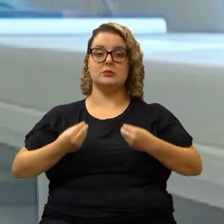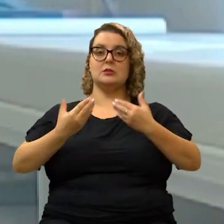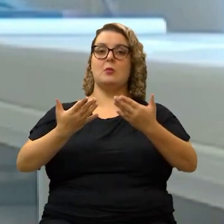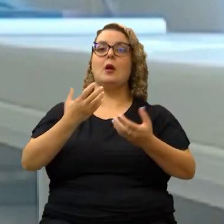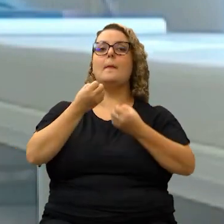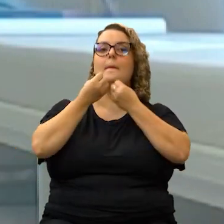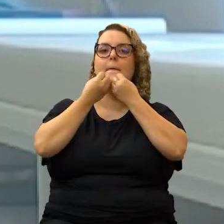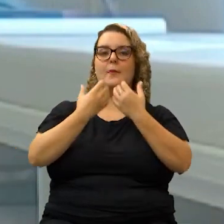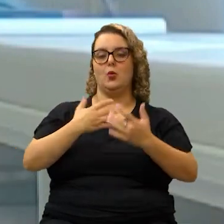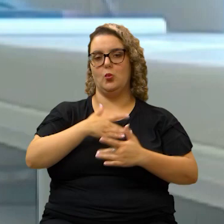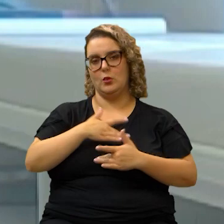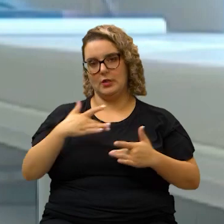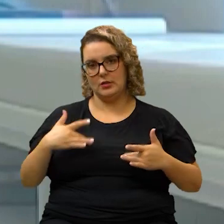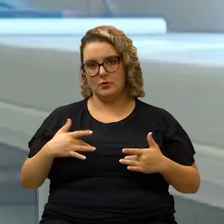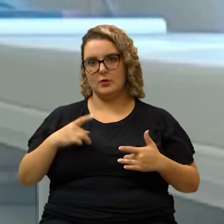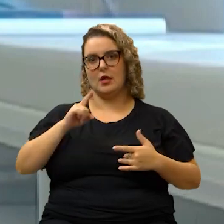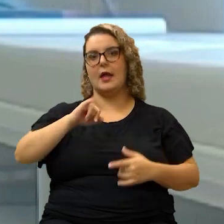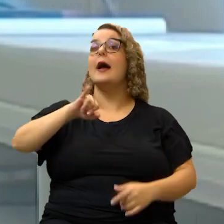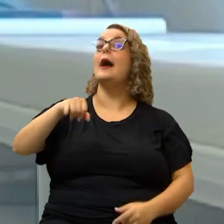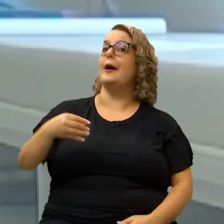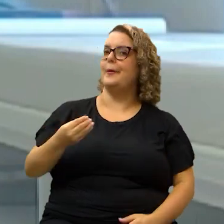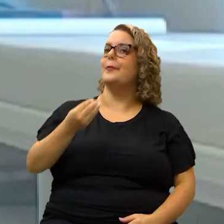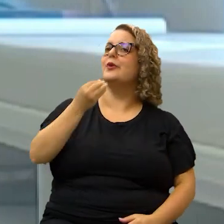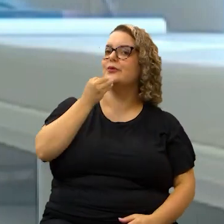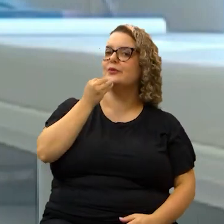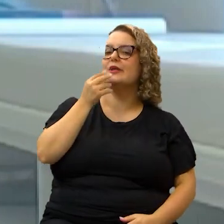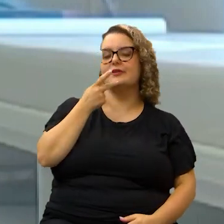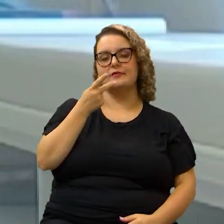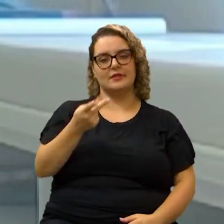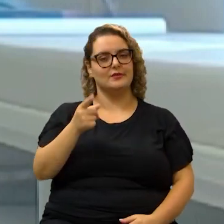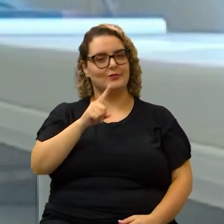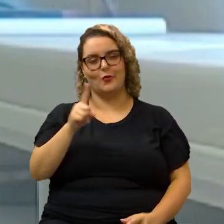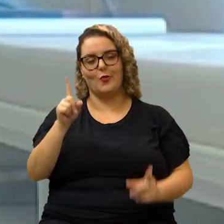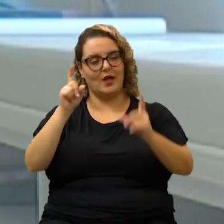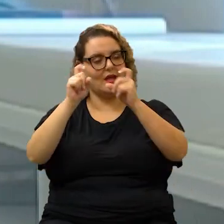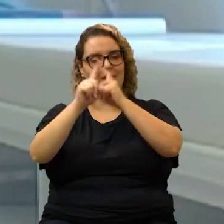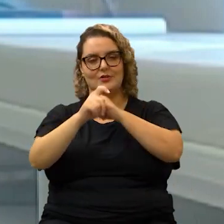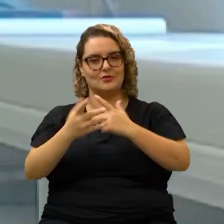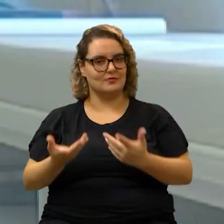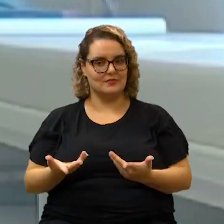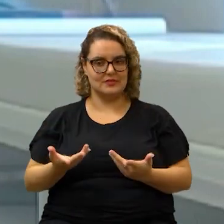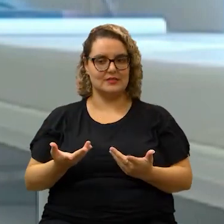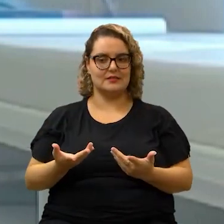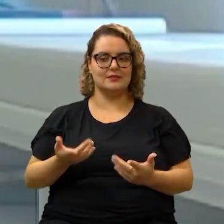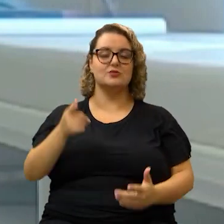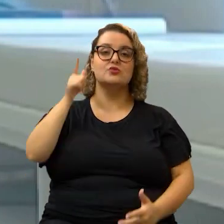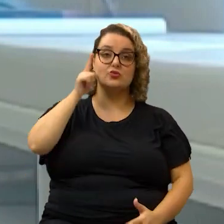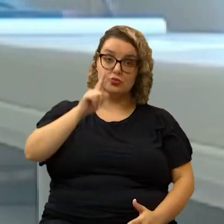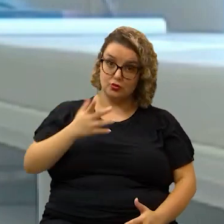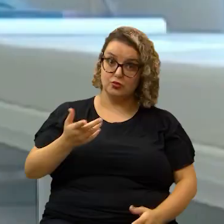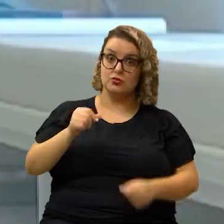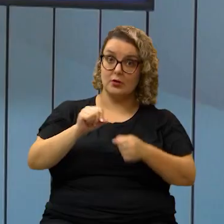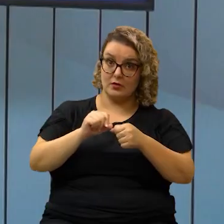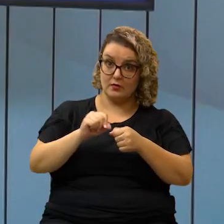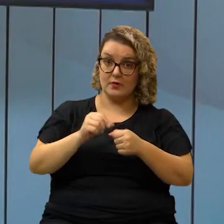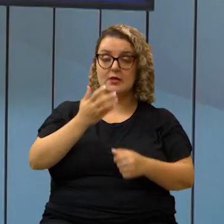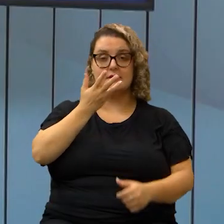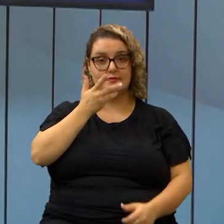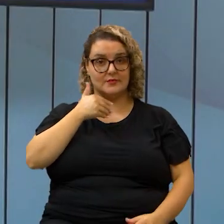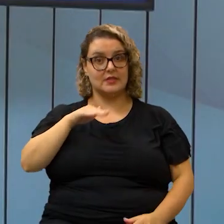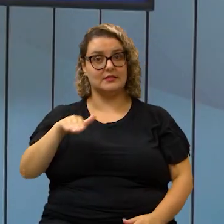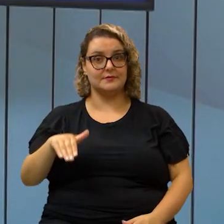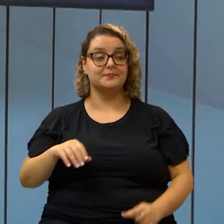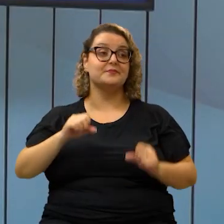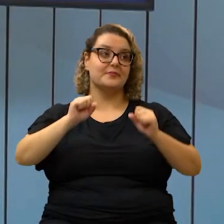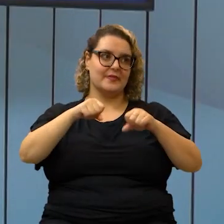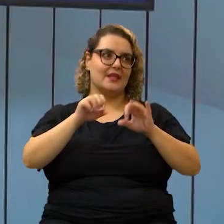de oportunidades. Não é difícil de você conseguir fazer isso pelas crianças. Sim, com certeza.